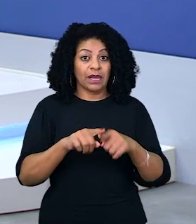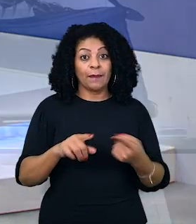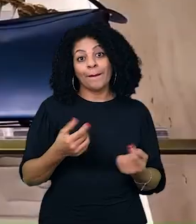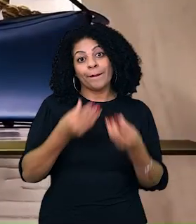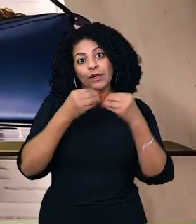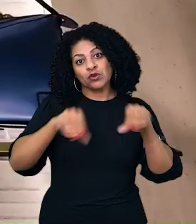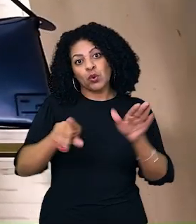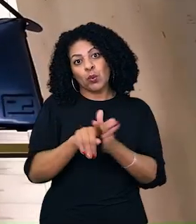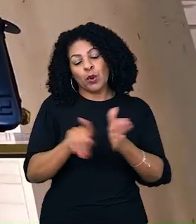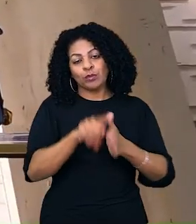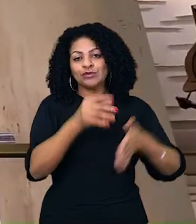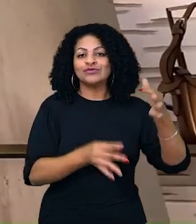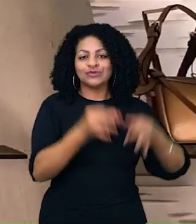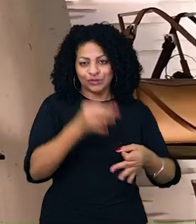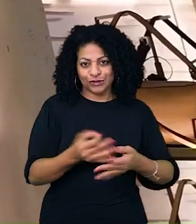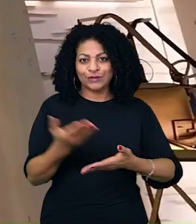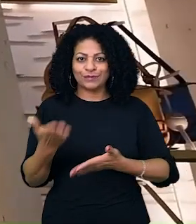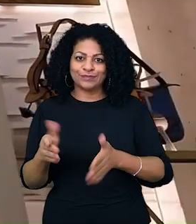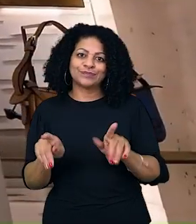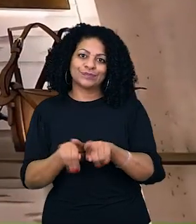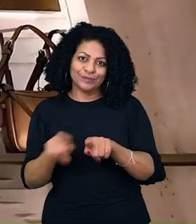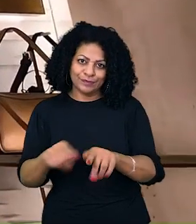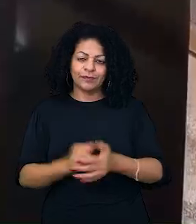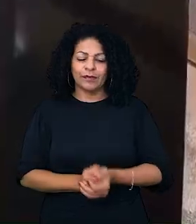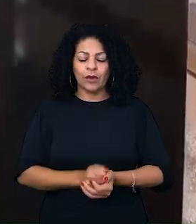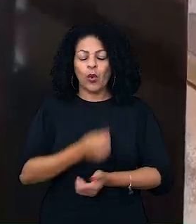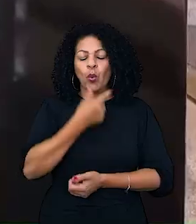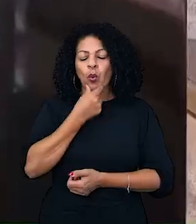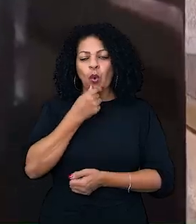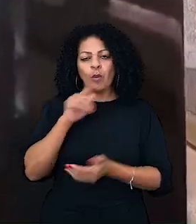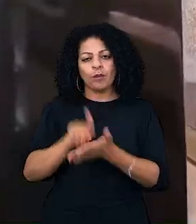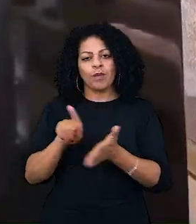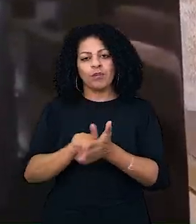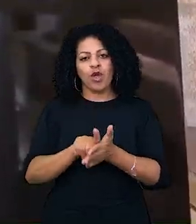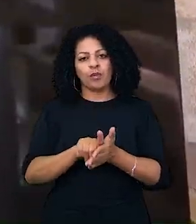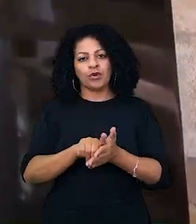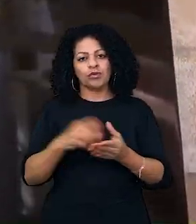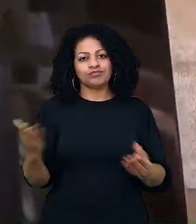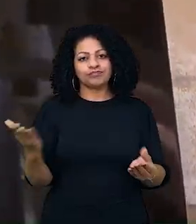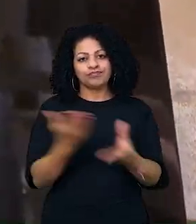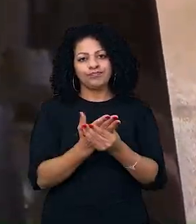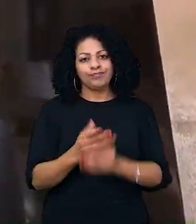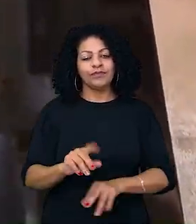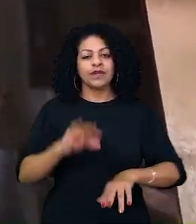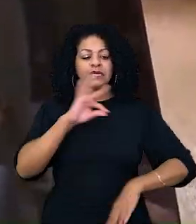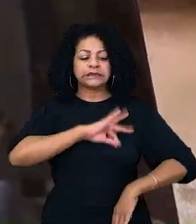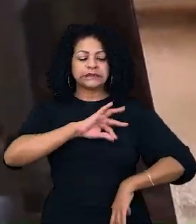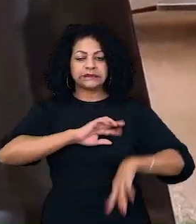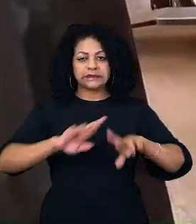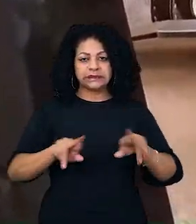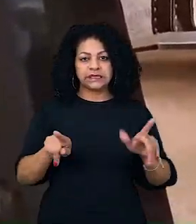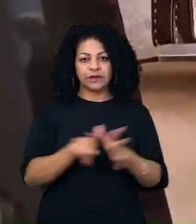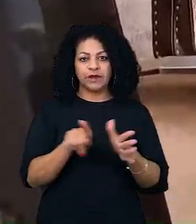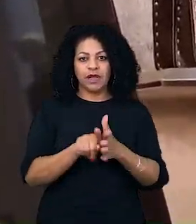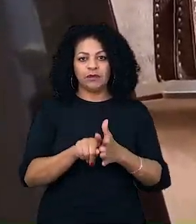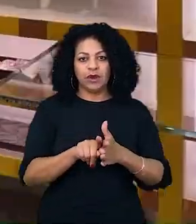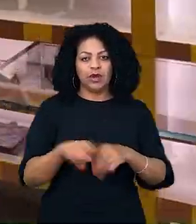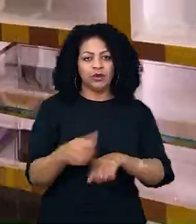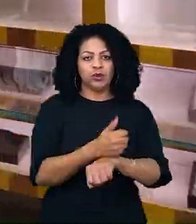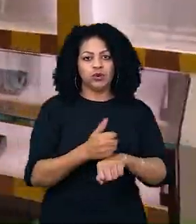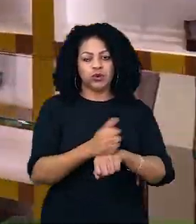trabalhador. A ação foi movida por um vendedor. Ele pedia o pagamento de diferença salarial por acúmulo de